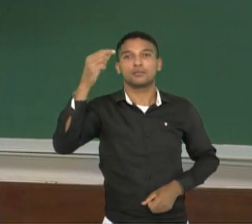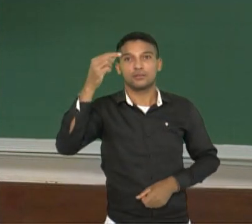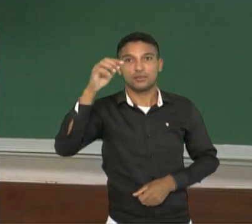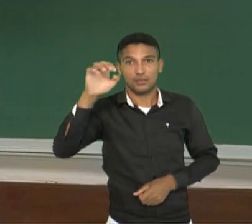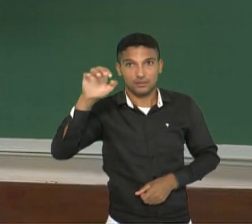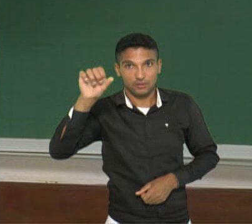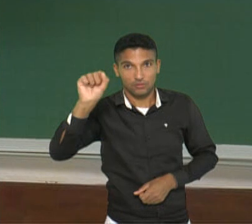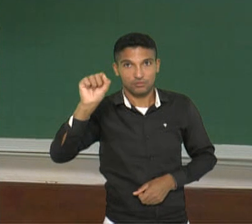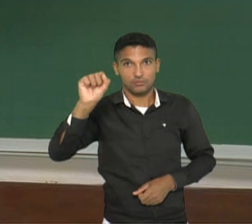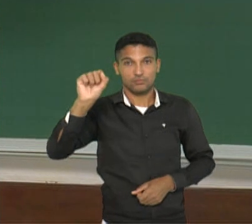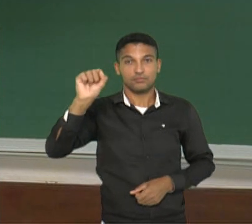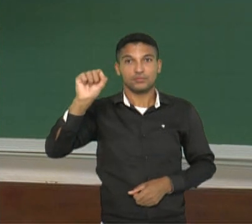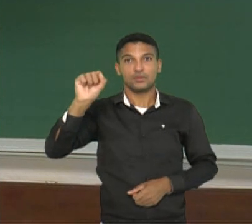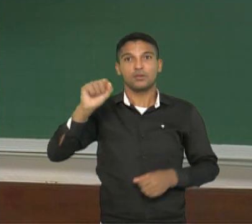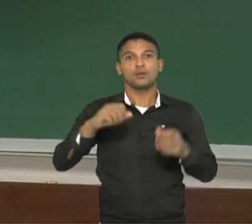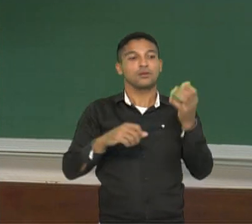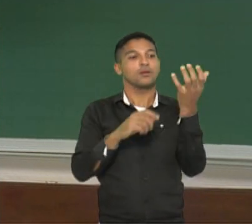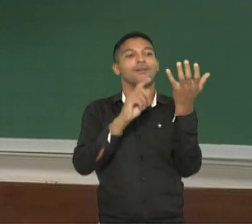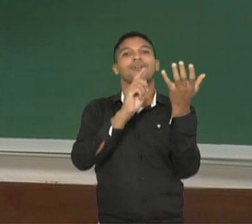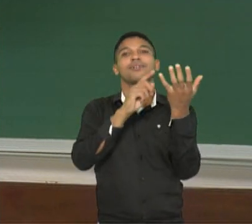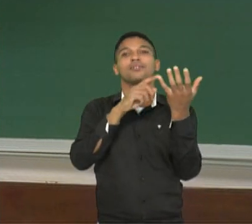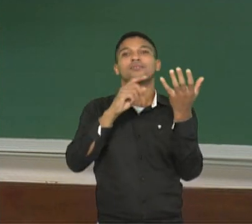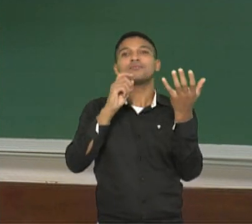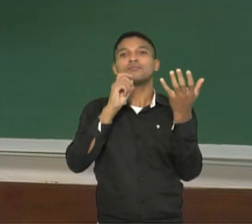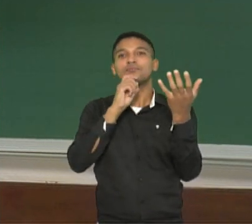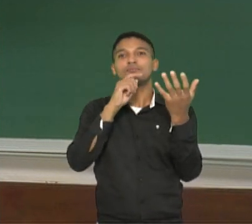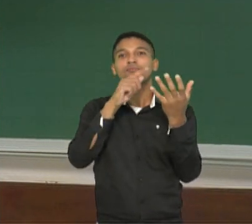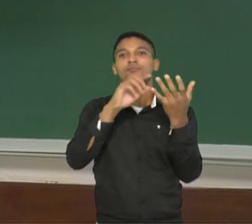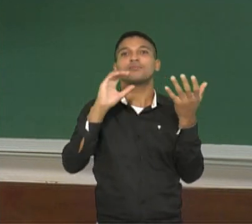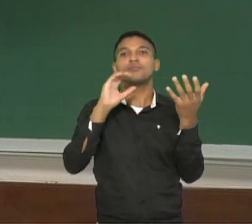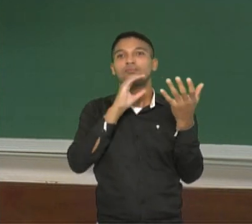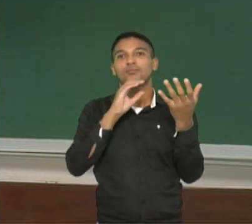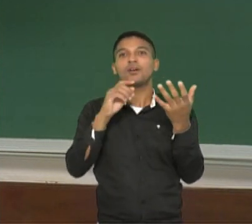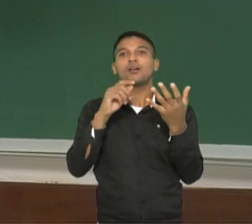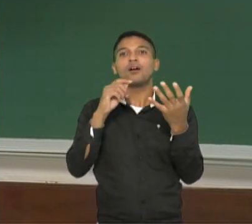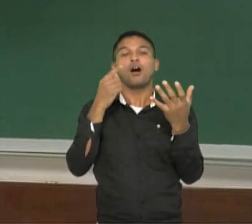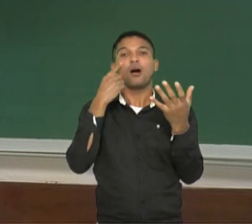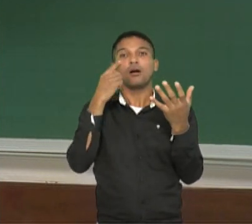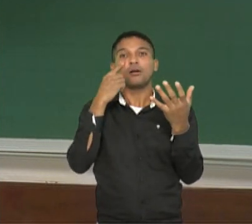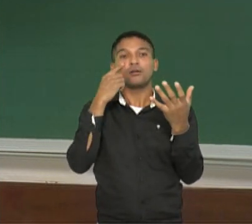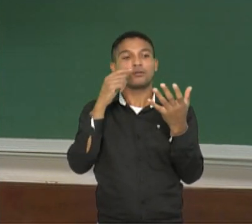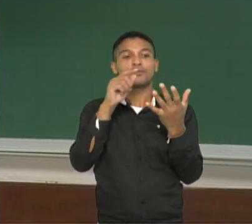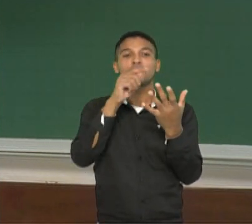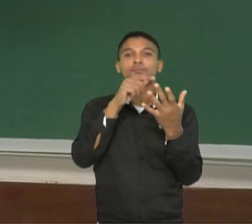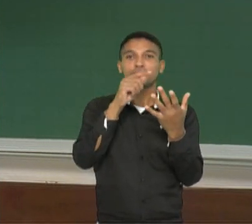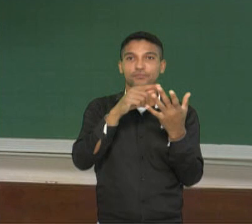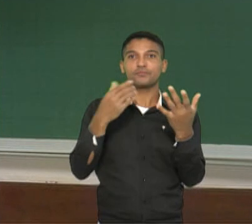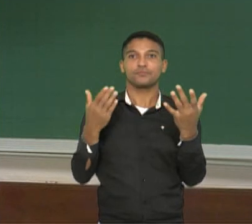nessa faixa. E é importante a gente perceber que outono, inverno,